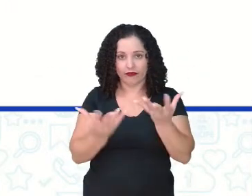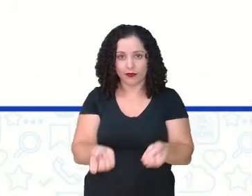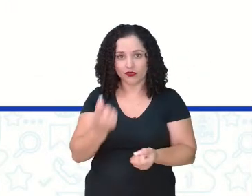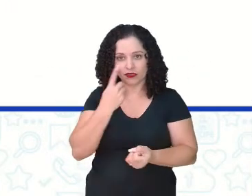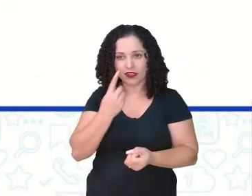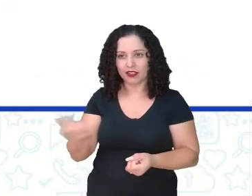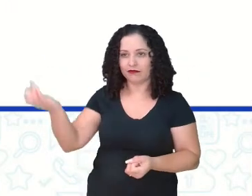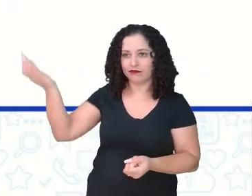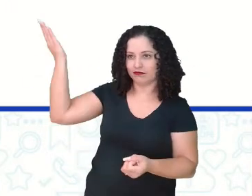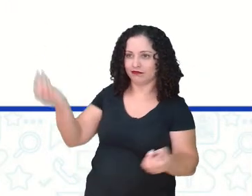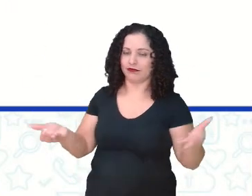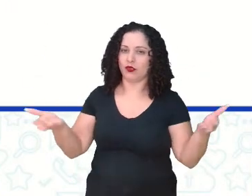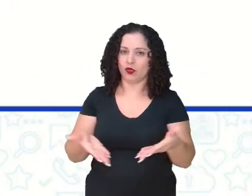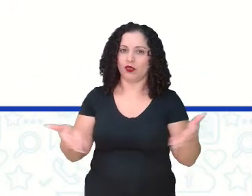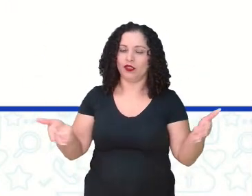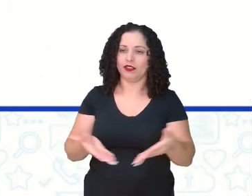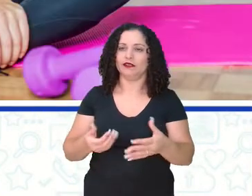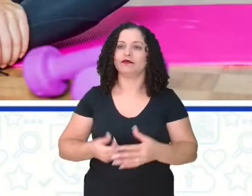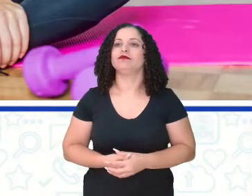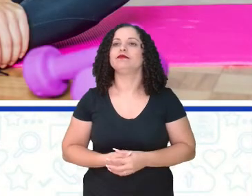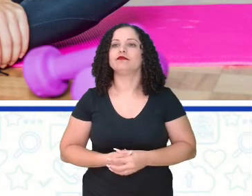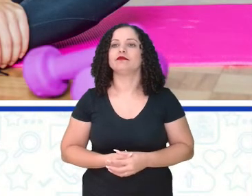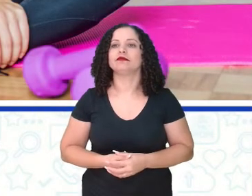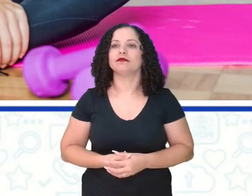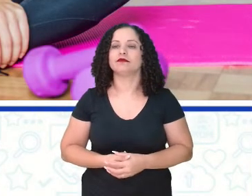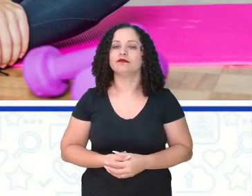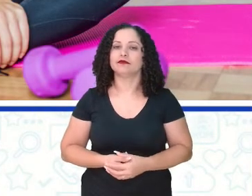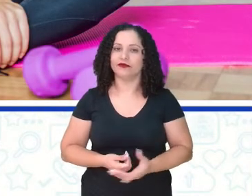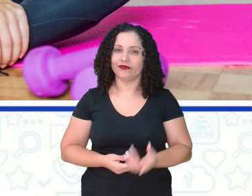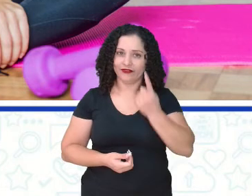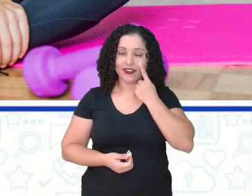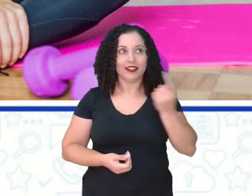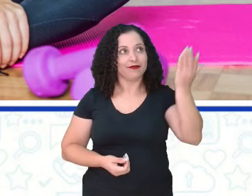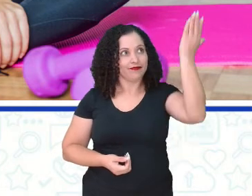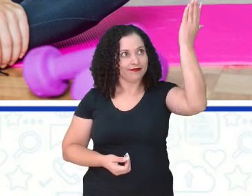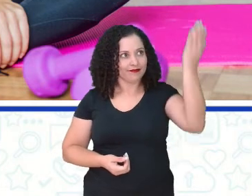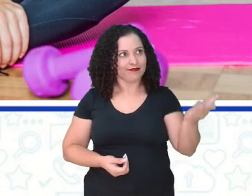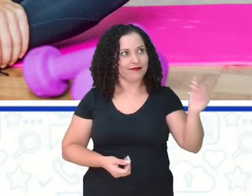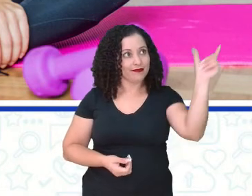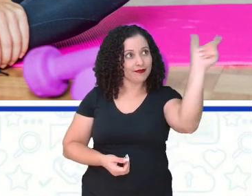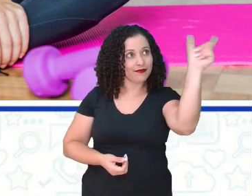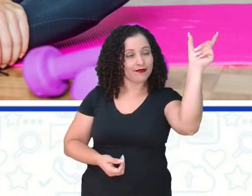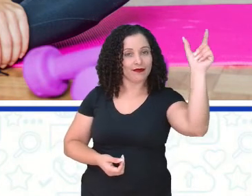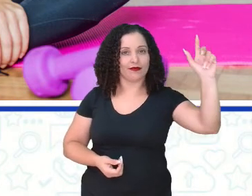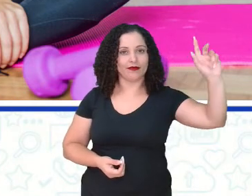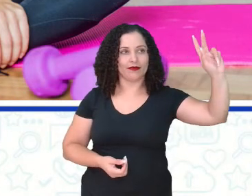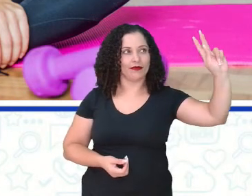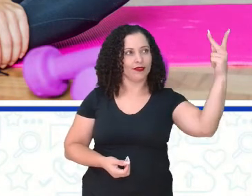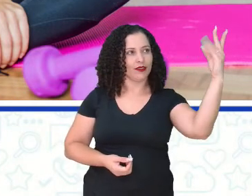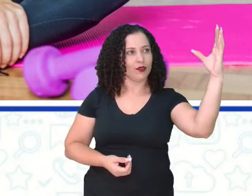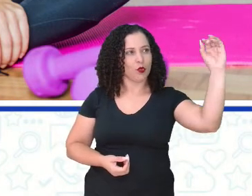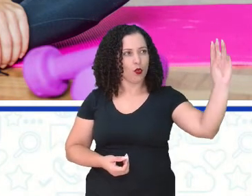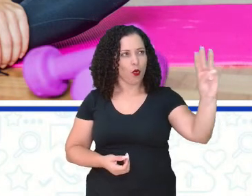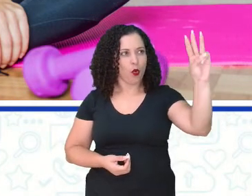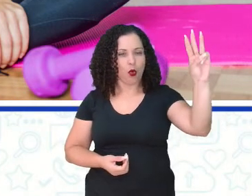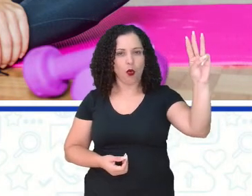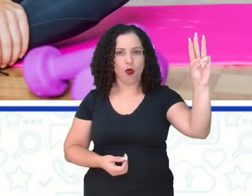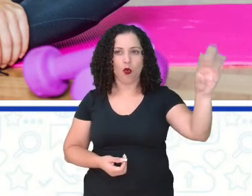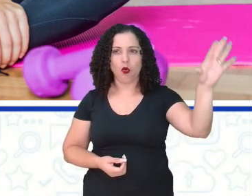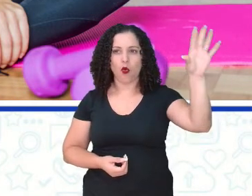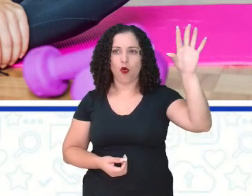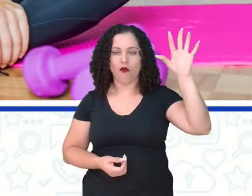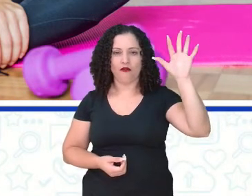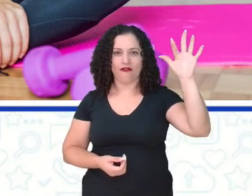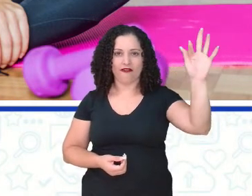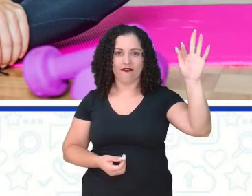funciona? Vamos lá. É sobre o how que a gente vai trabalhar aqui, tá bom? Então, o primeiro é how far. Tá vendo que a menina tá aqui com